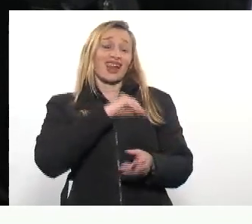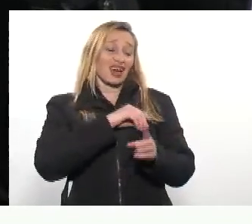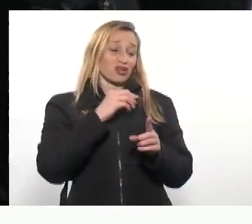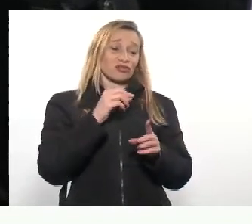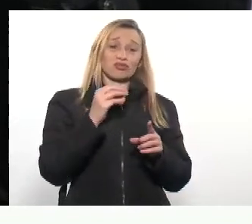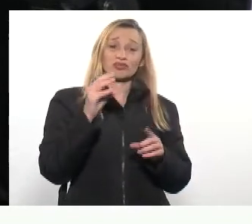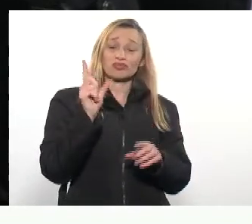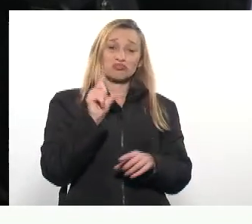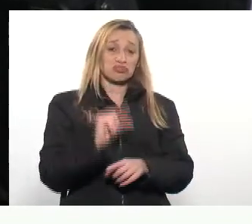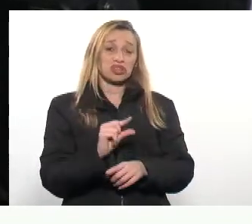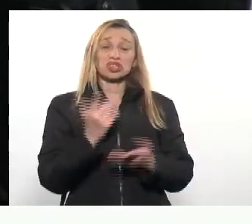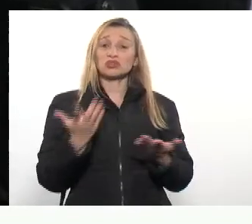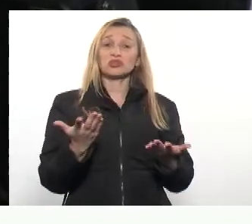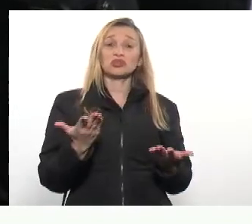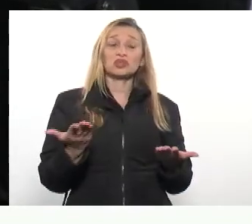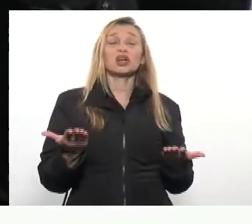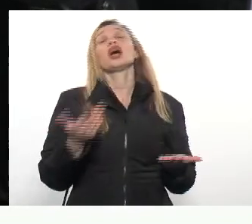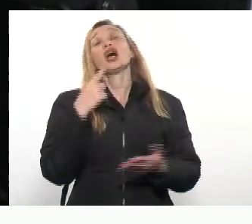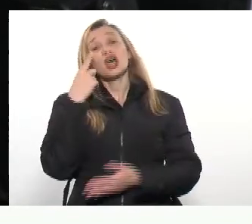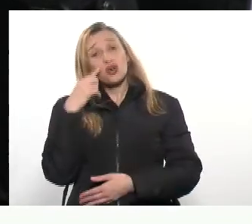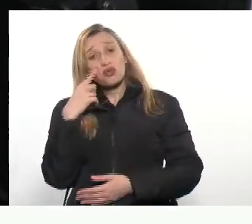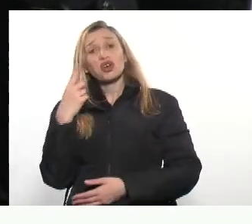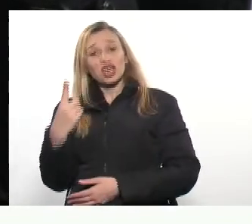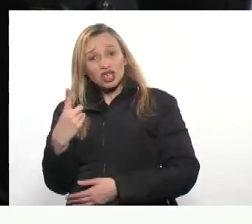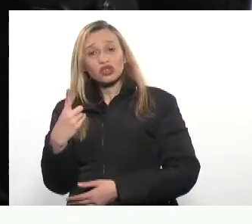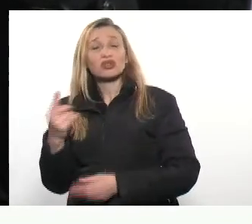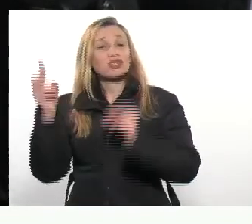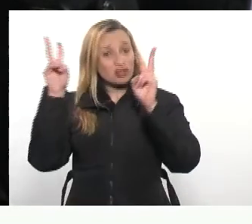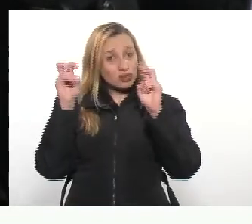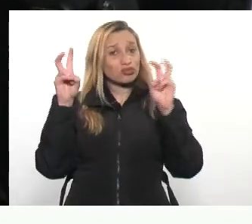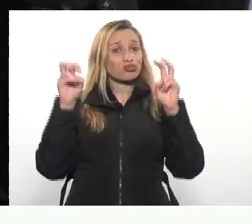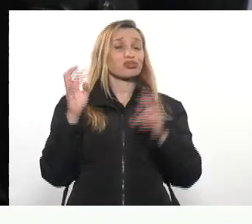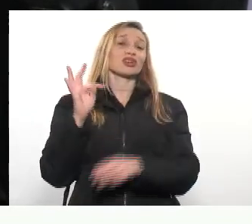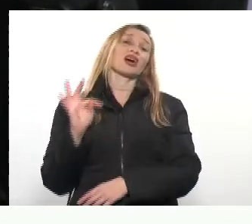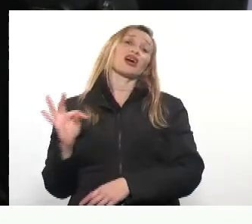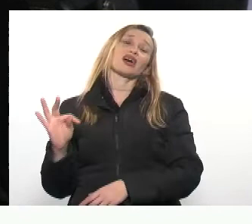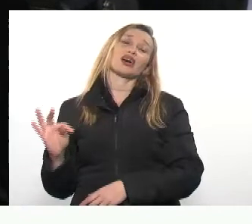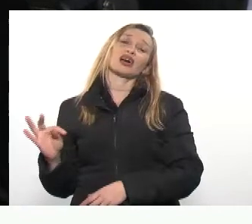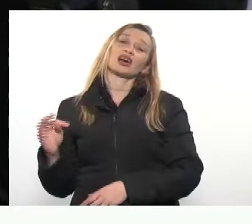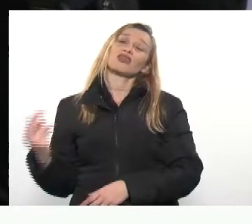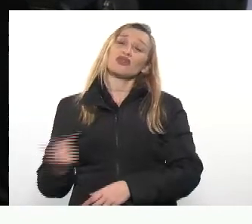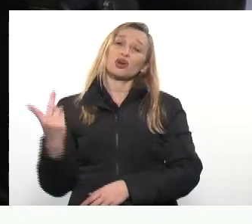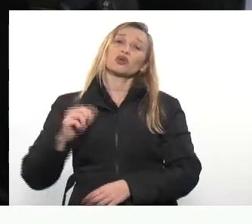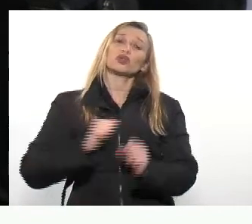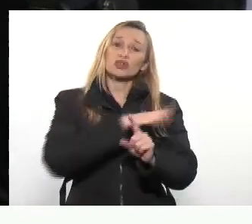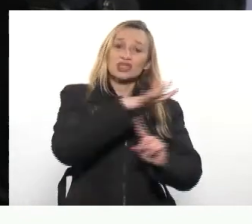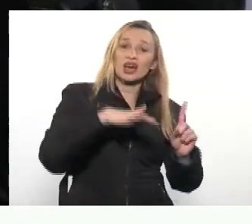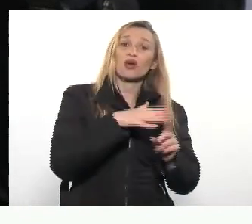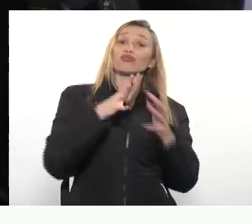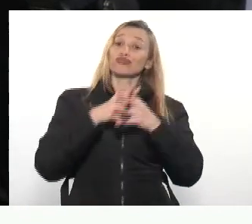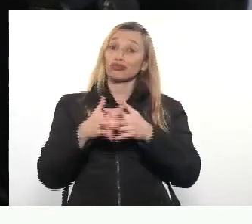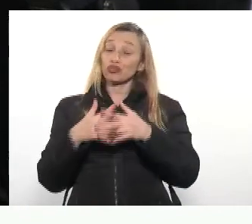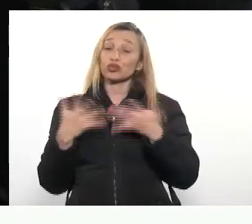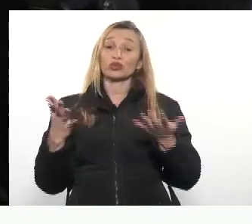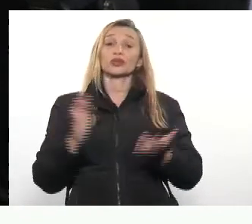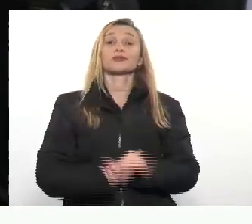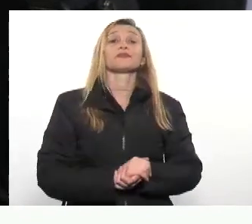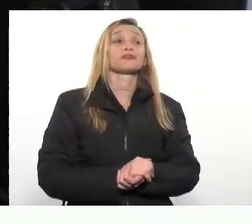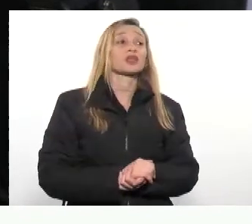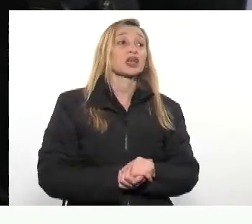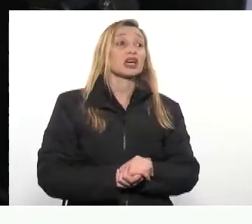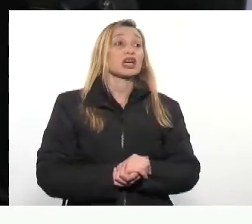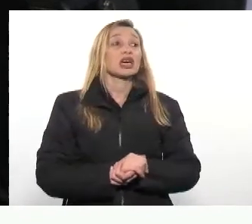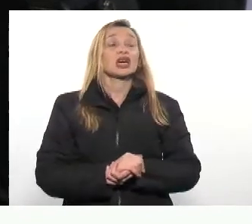verdade ela ganha comissão. Quer dizer, eu vejo essa questão da tarifa social uma questão muito complexa. Ela é